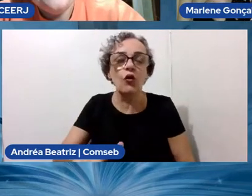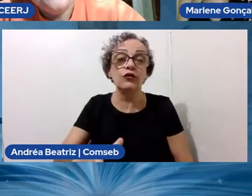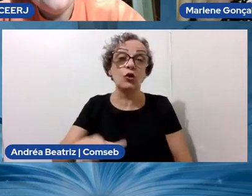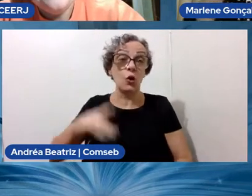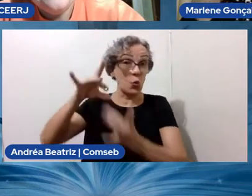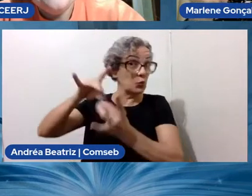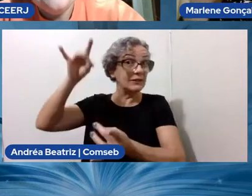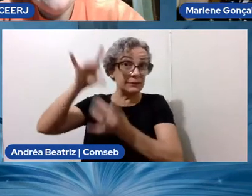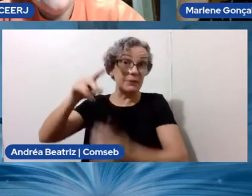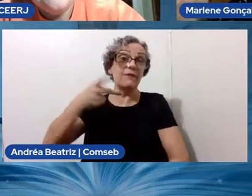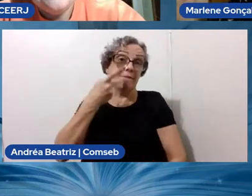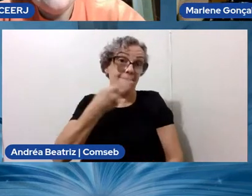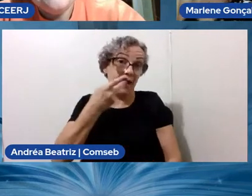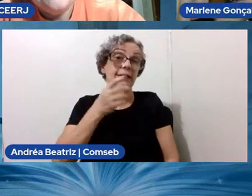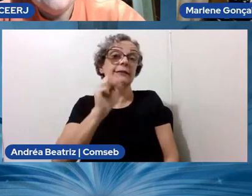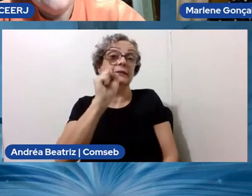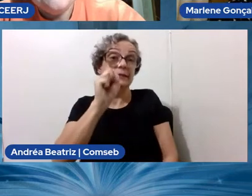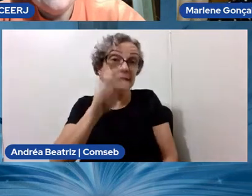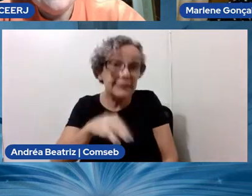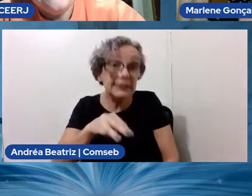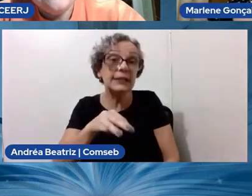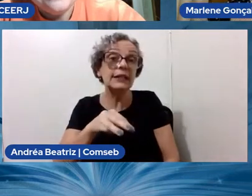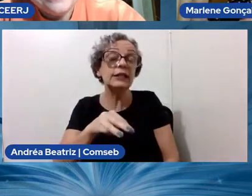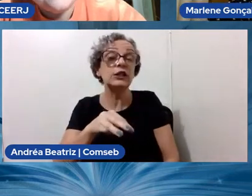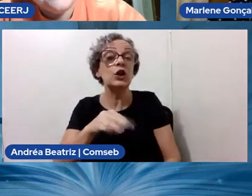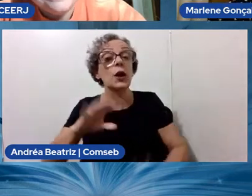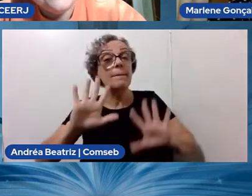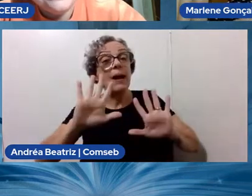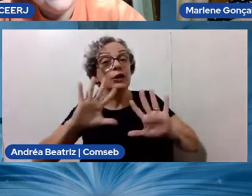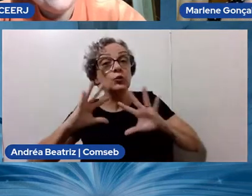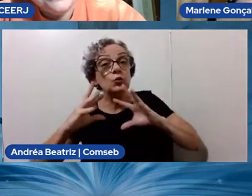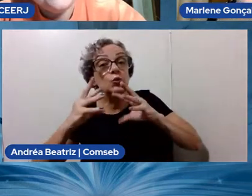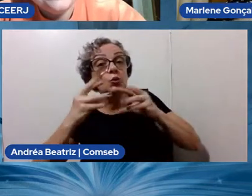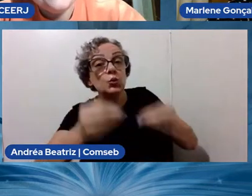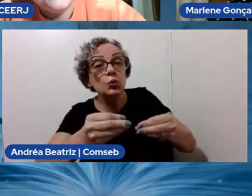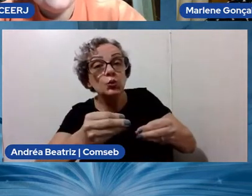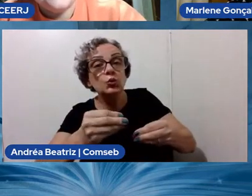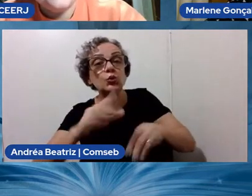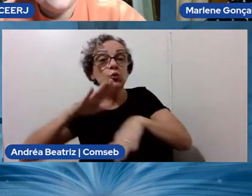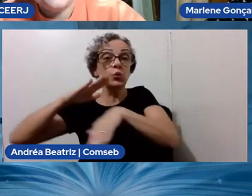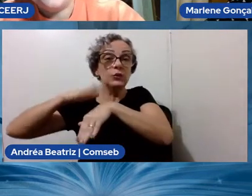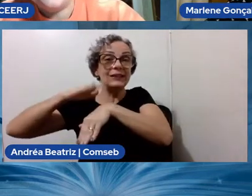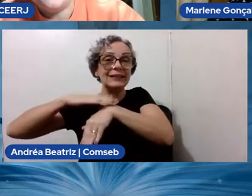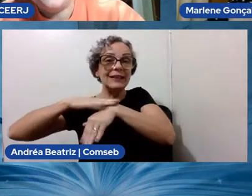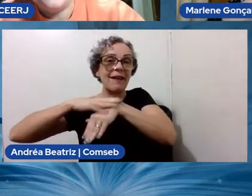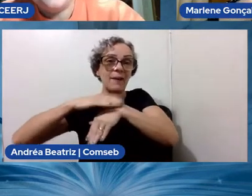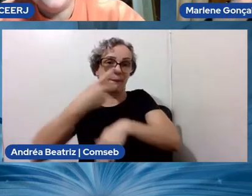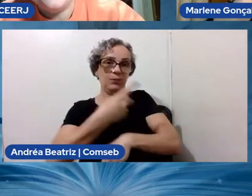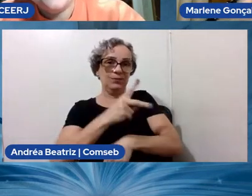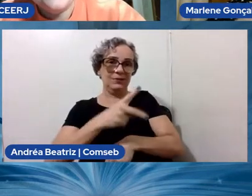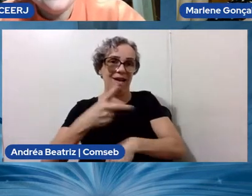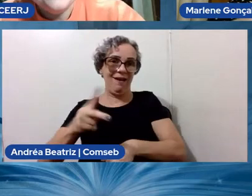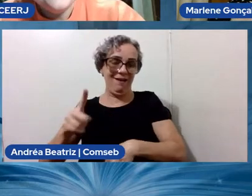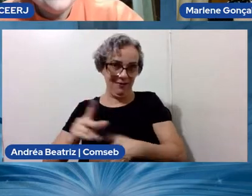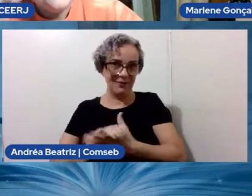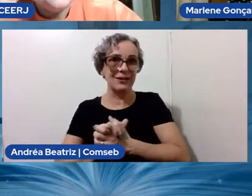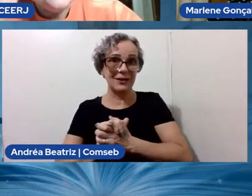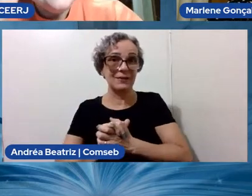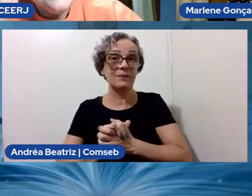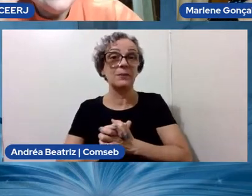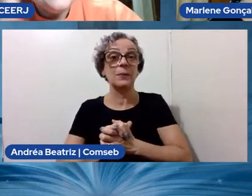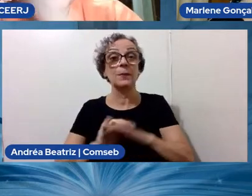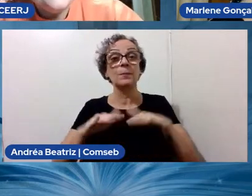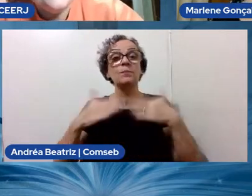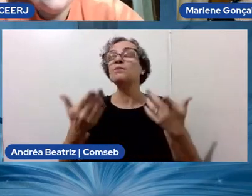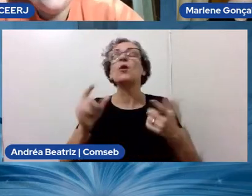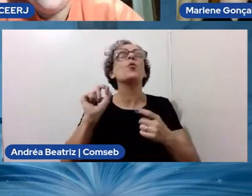e veio a seu tempo. É, olha como é importante, parece tão, né, sutil, e veio a seu tempo. Quer dizer, o que